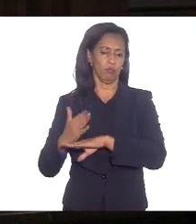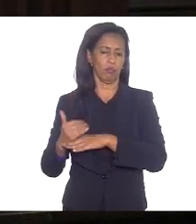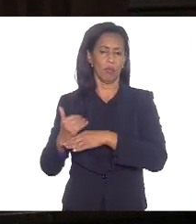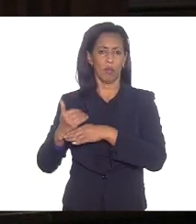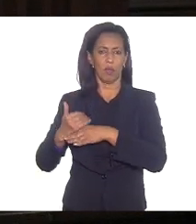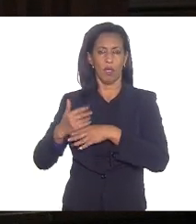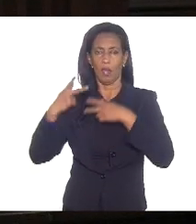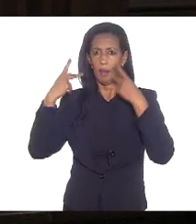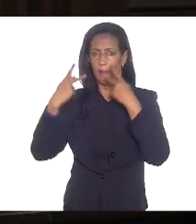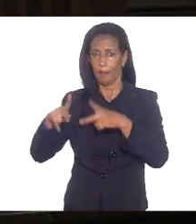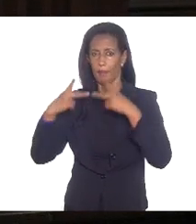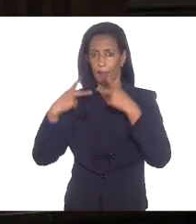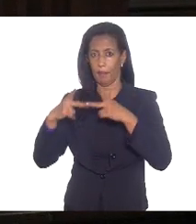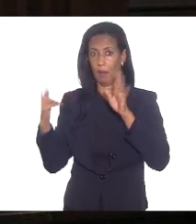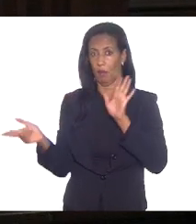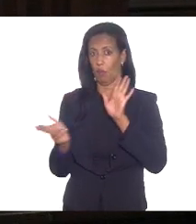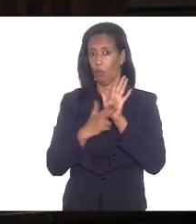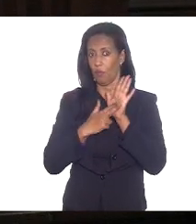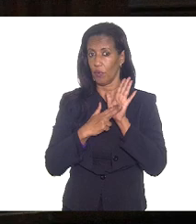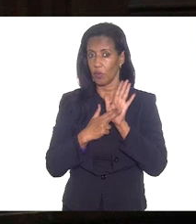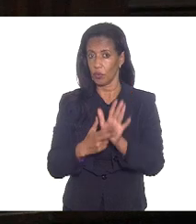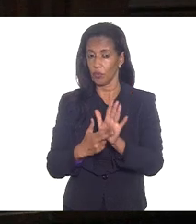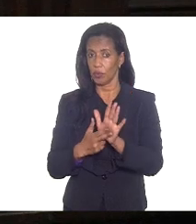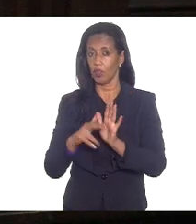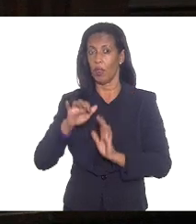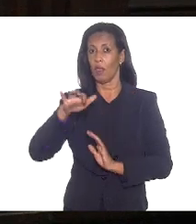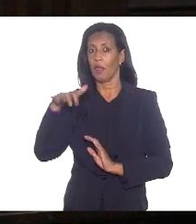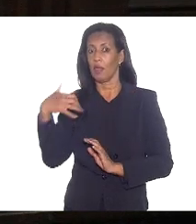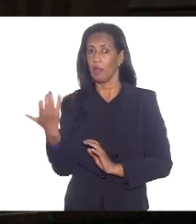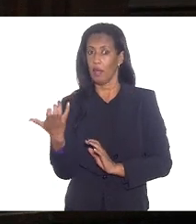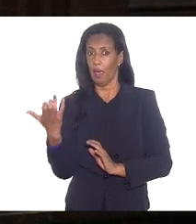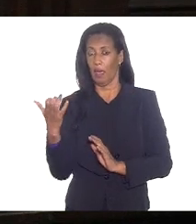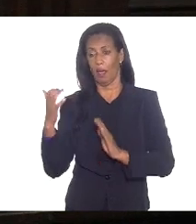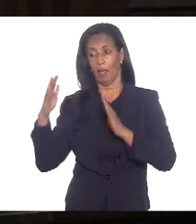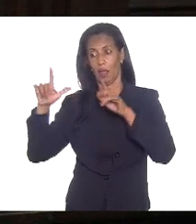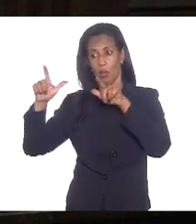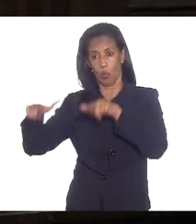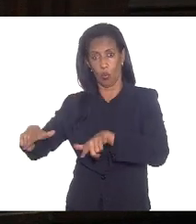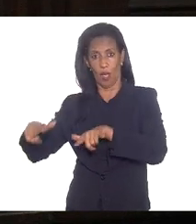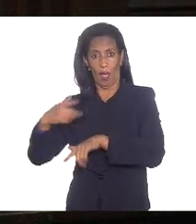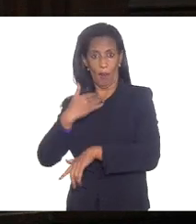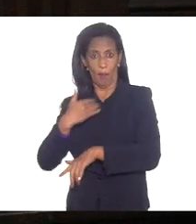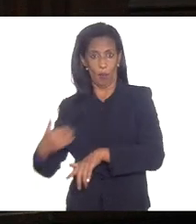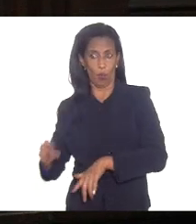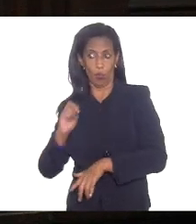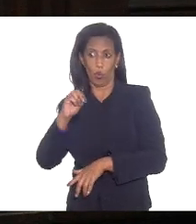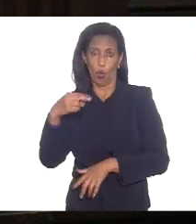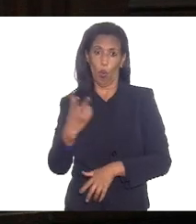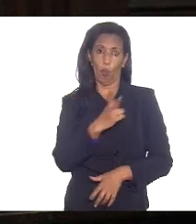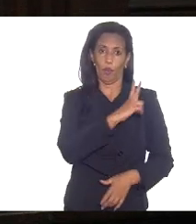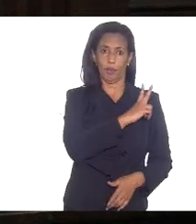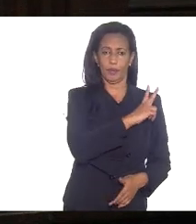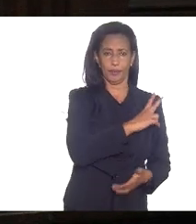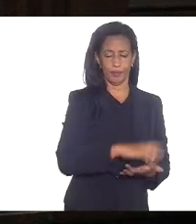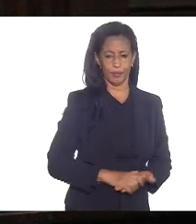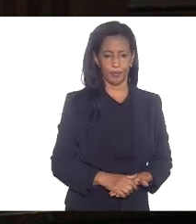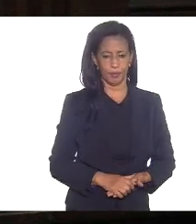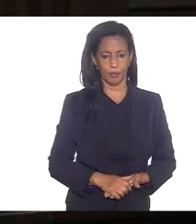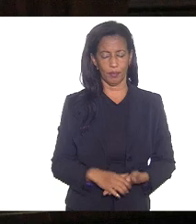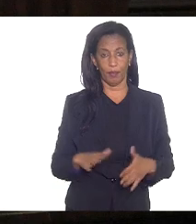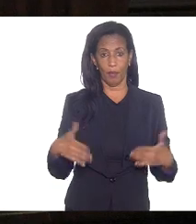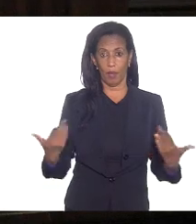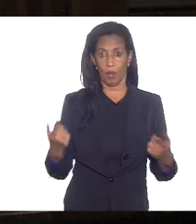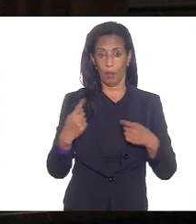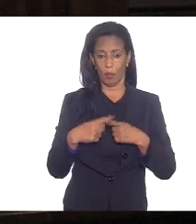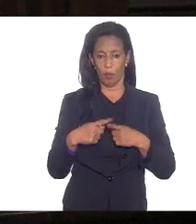proselitismo em matéria confessional, quer em espaços públicos, quer em ambientes privados.